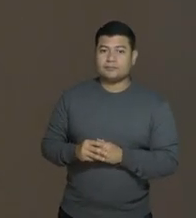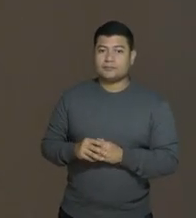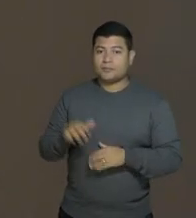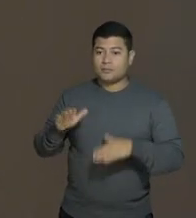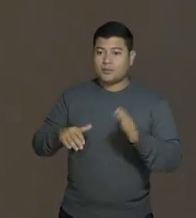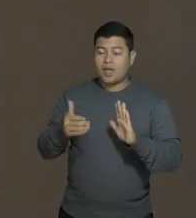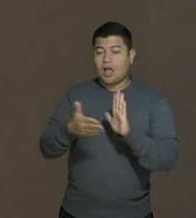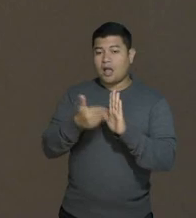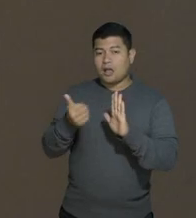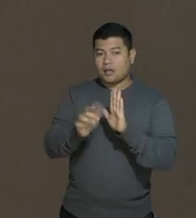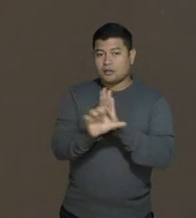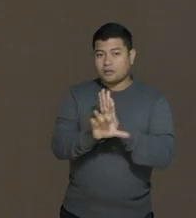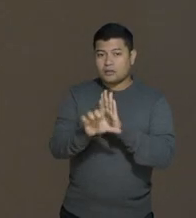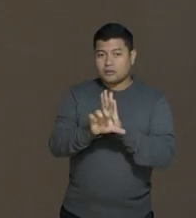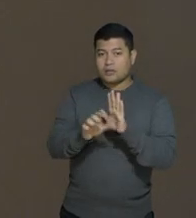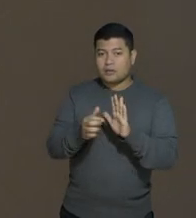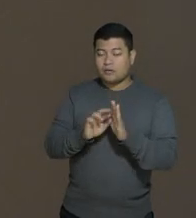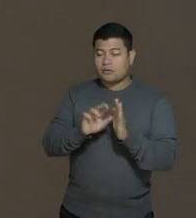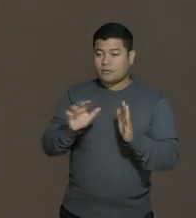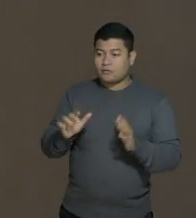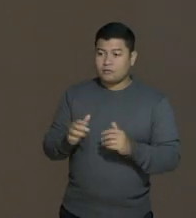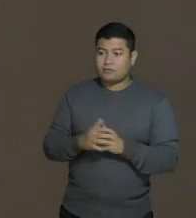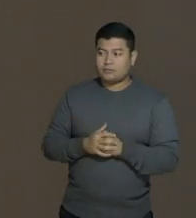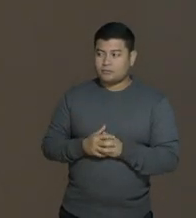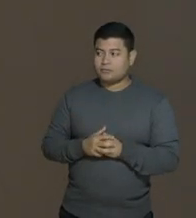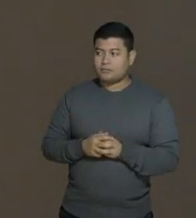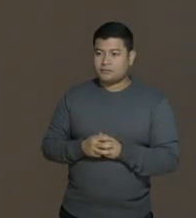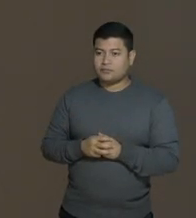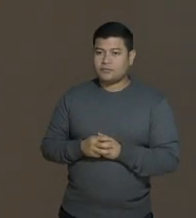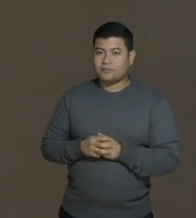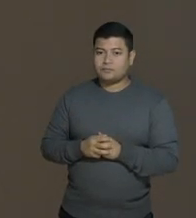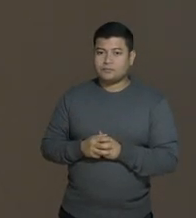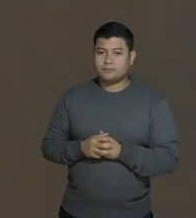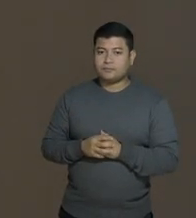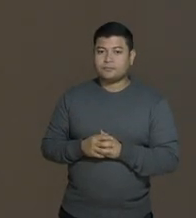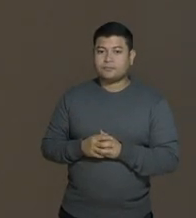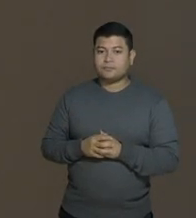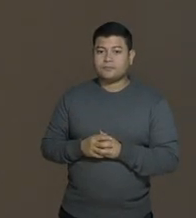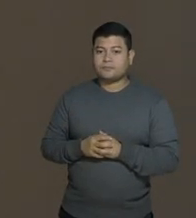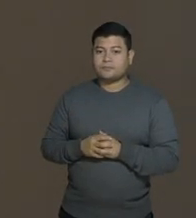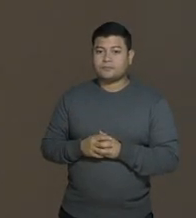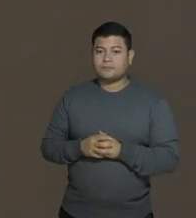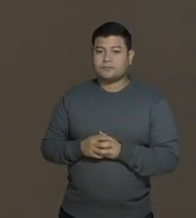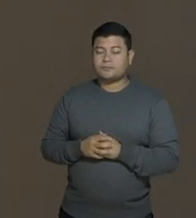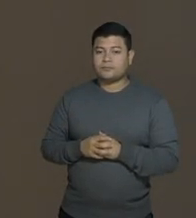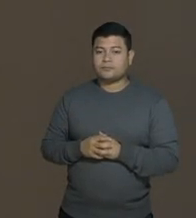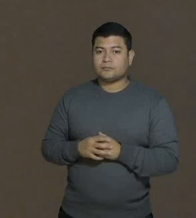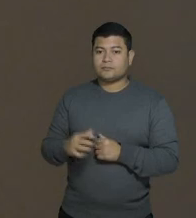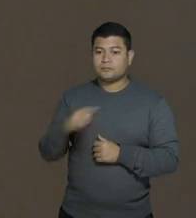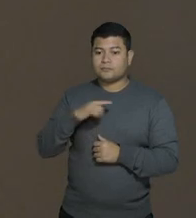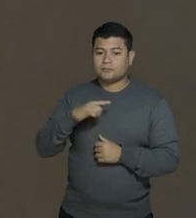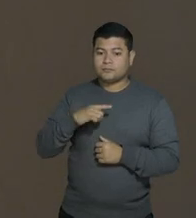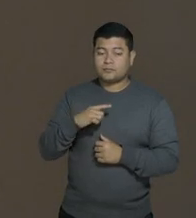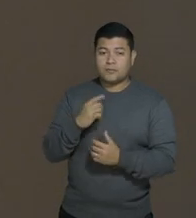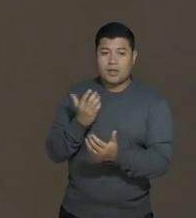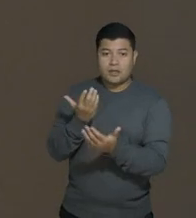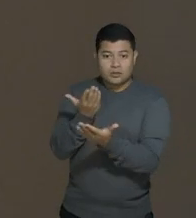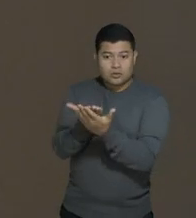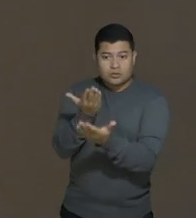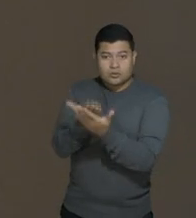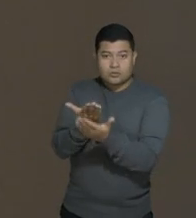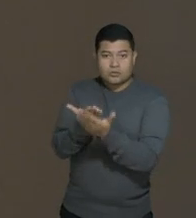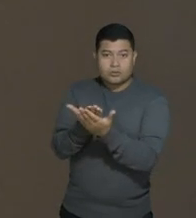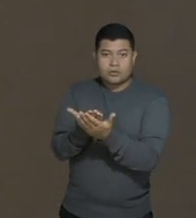o gene, vários genes, porque, como é multifatorial, tem vários genes. Tem esse estudo já